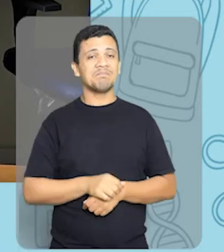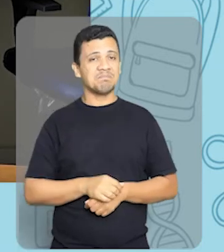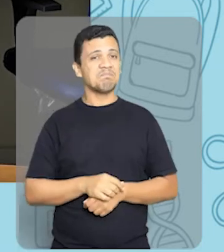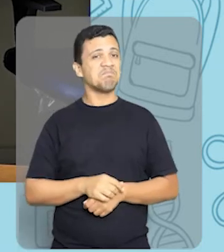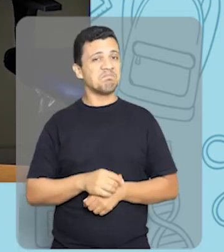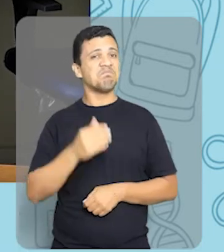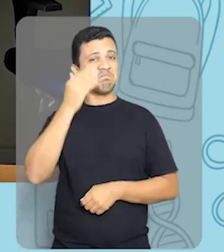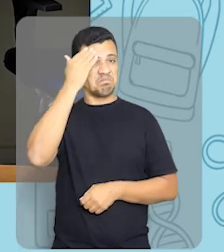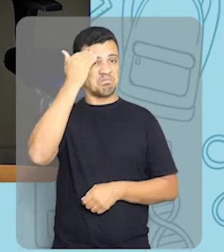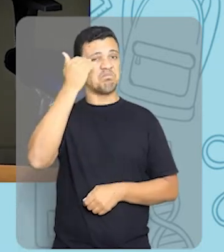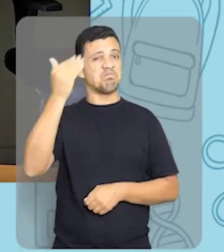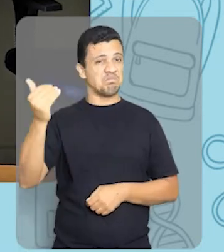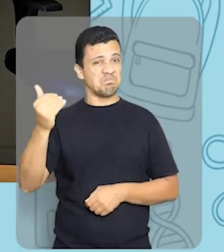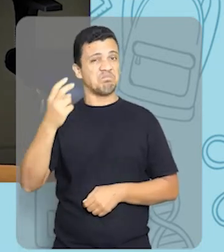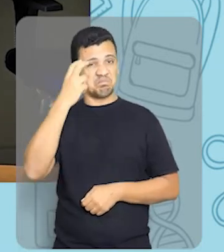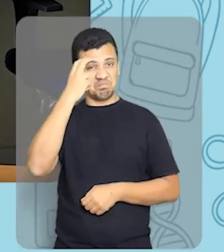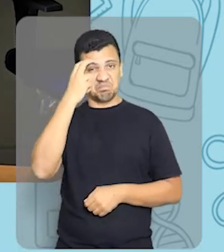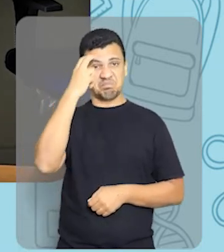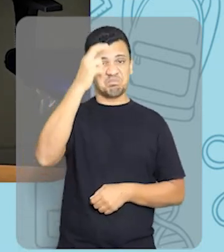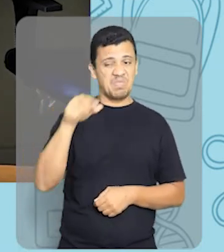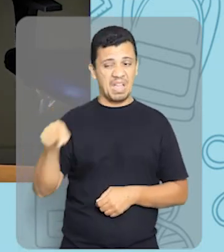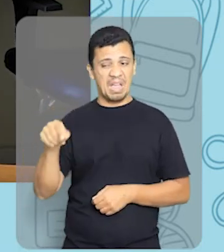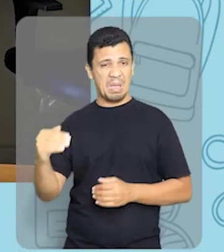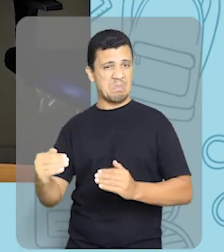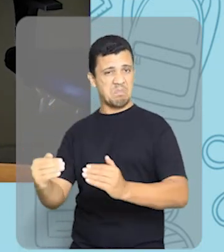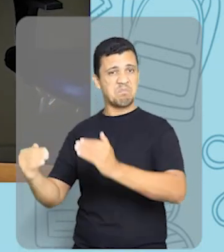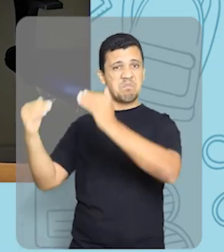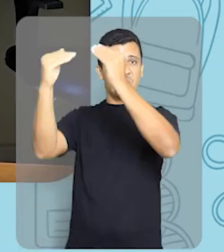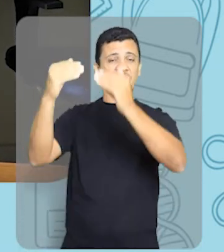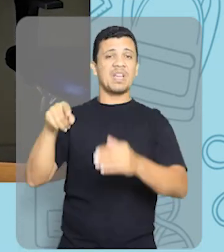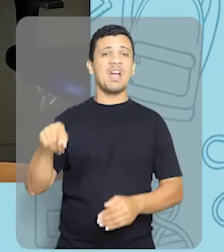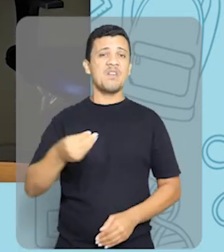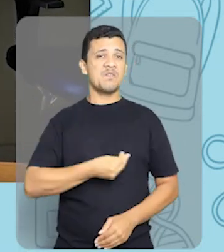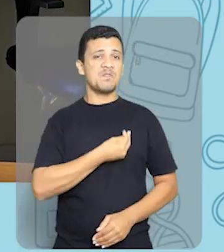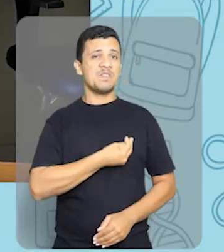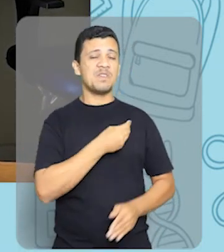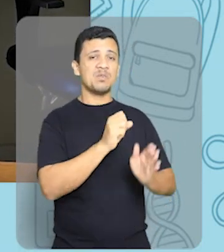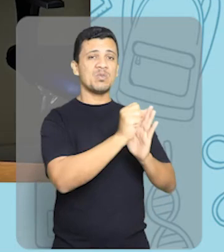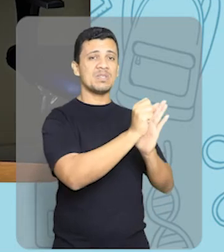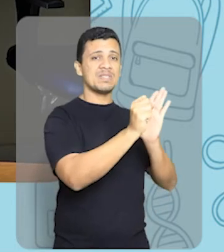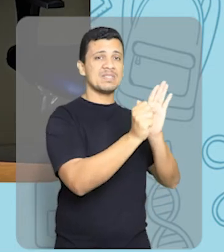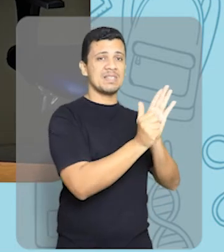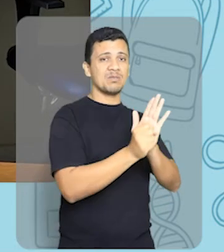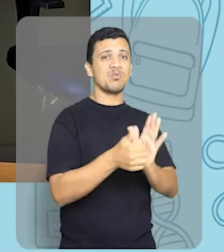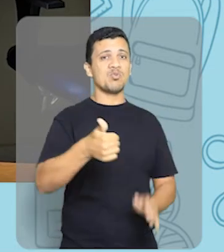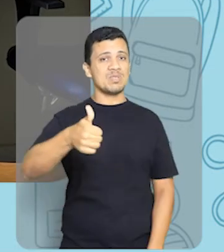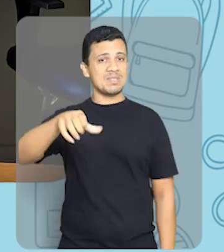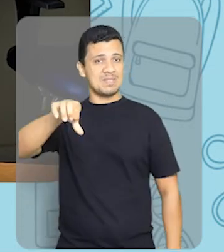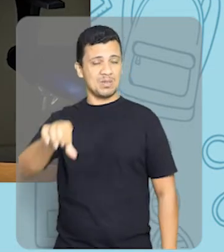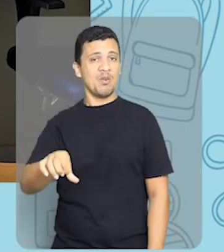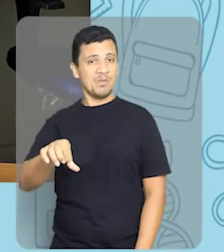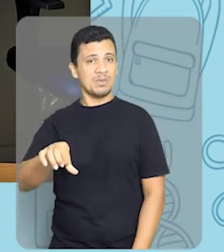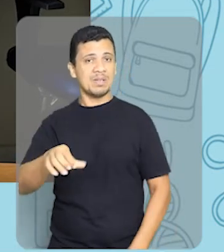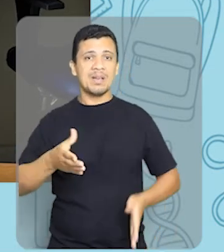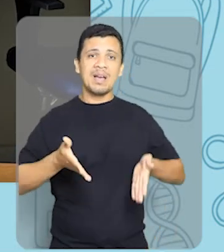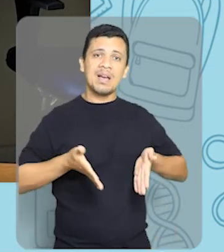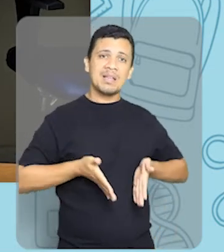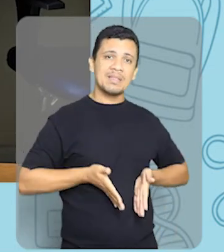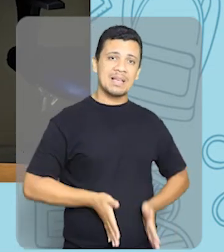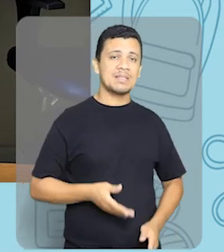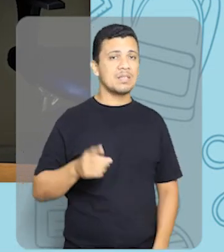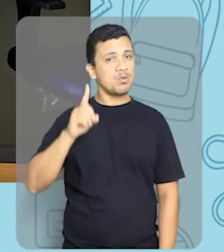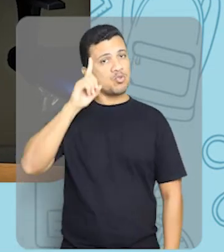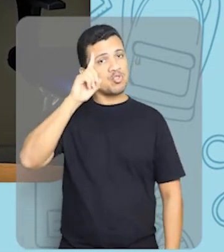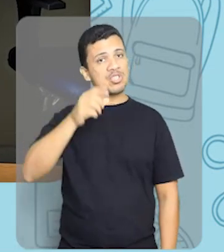grande personalidade, que estava além do seu tempo, porque viveu no século XIX, né, Maria Firmina, nasceu em 11